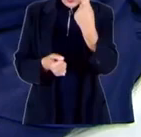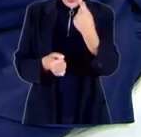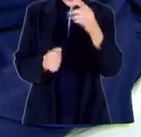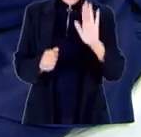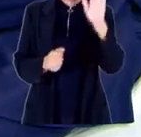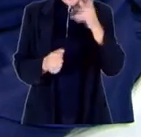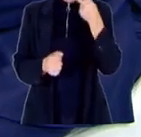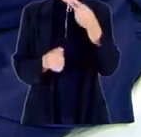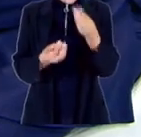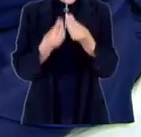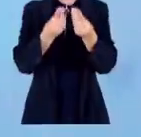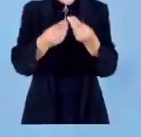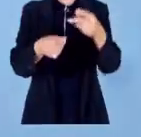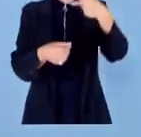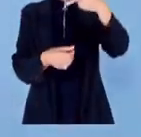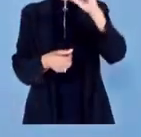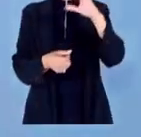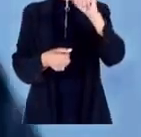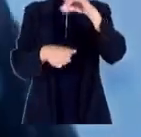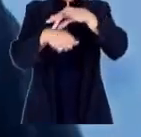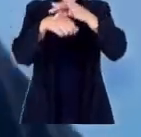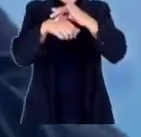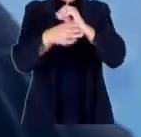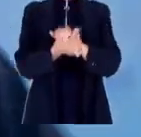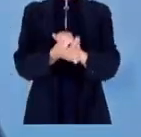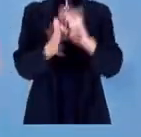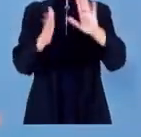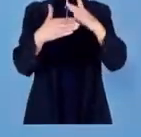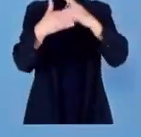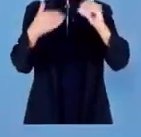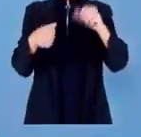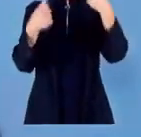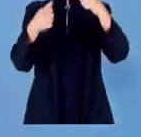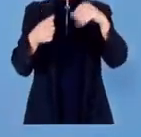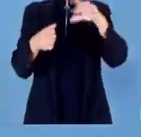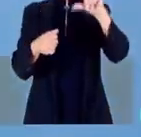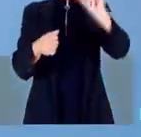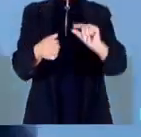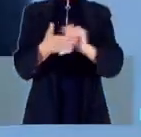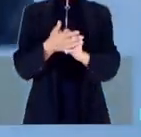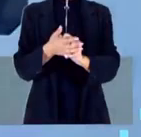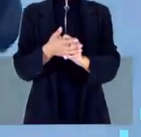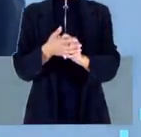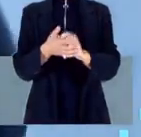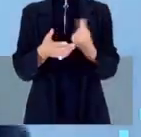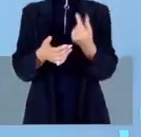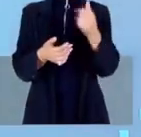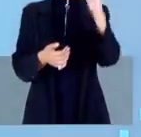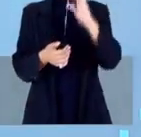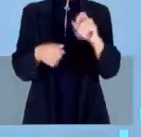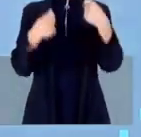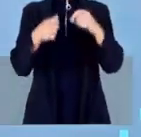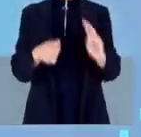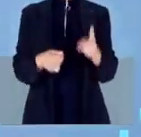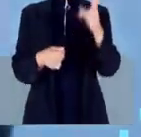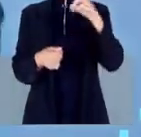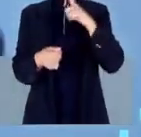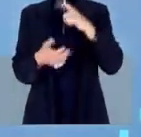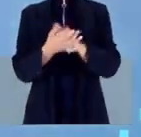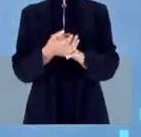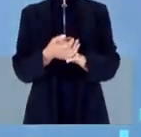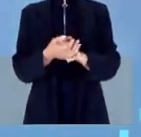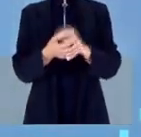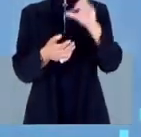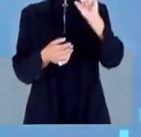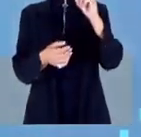que vai fazer com que o dólar caia a moeda brasileira precisa se valorizar como tudo é dolarizado a hora que o câmbio brasileiro se